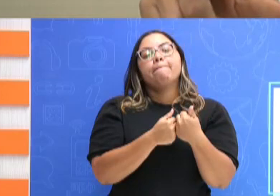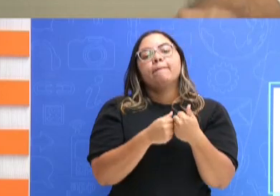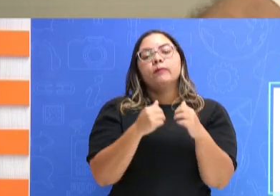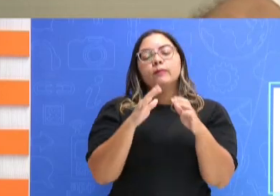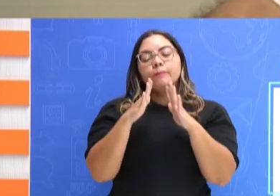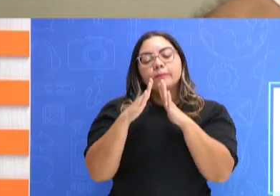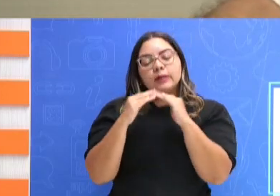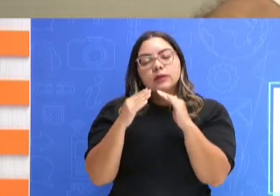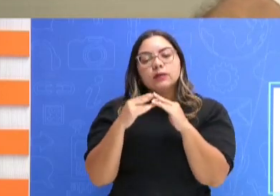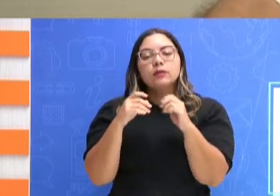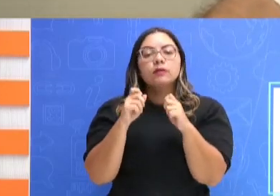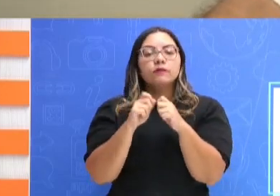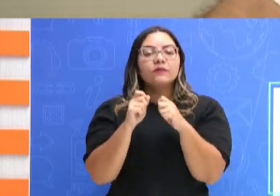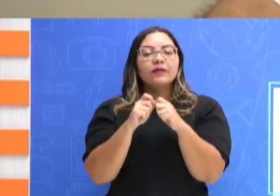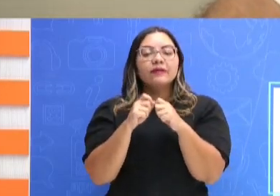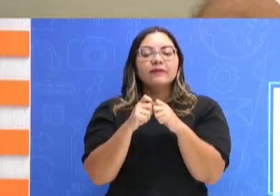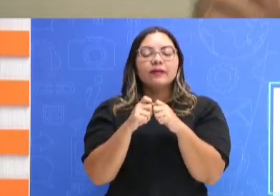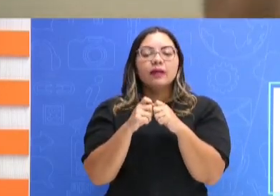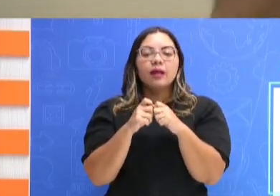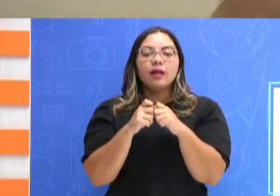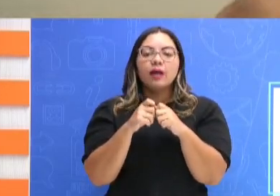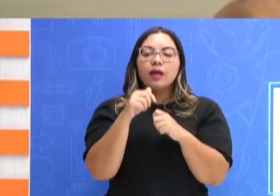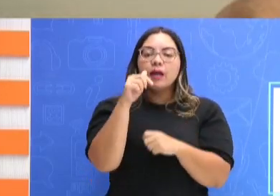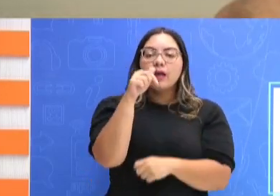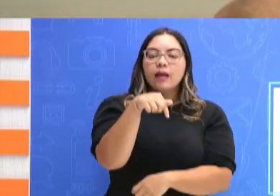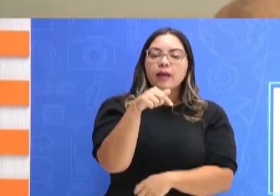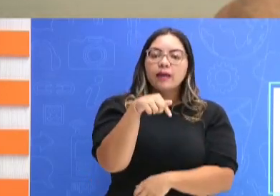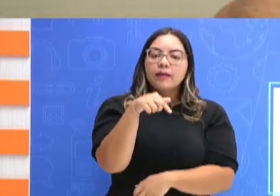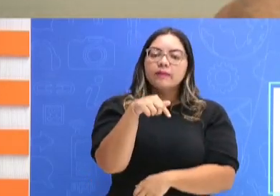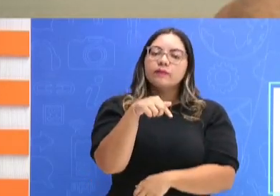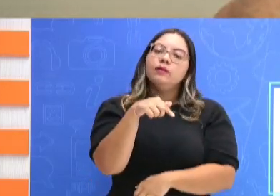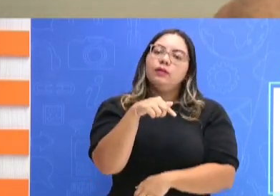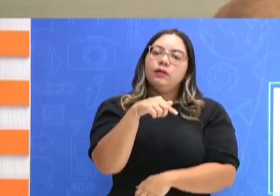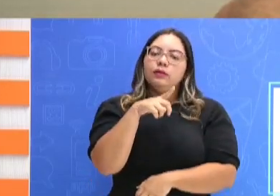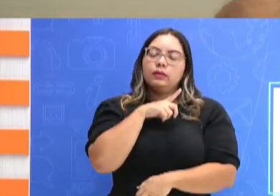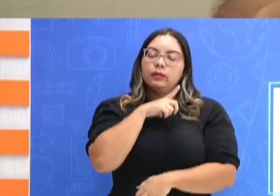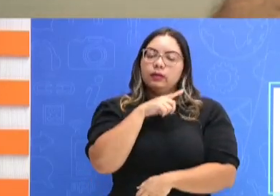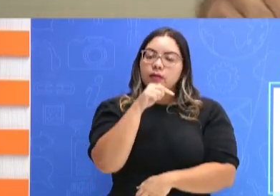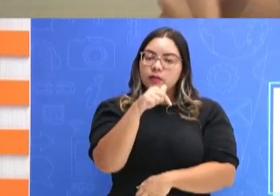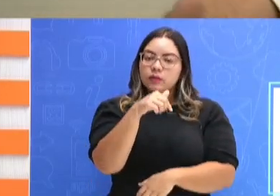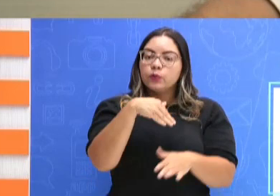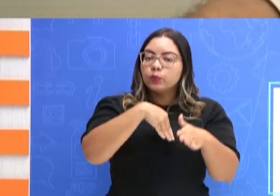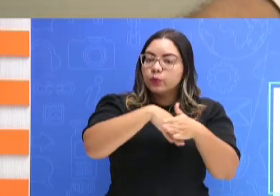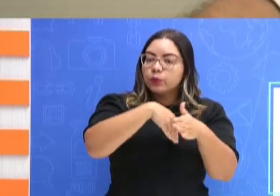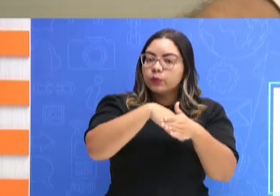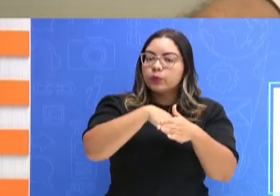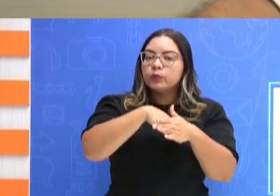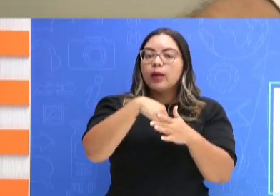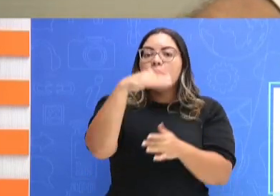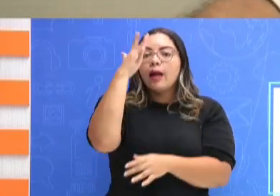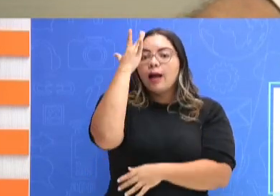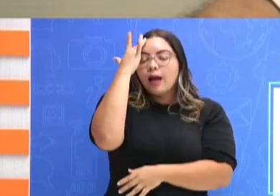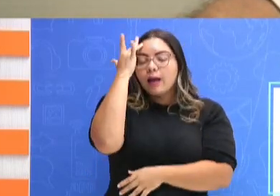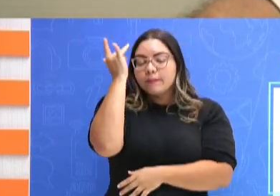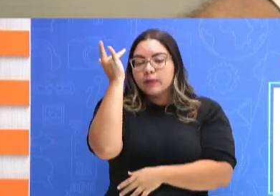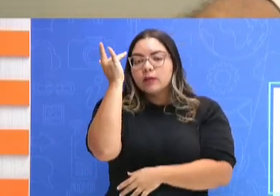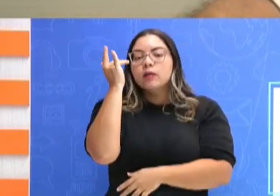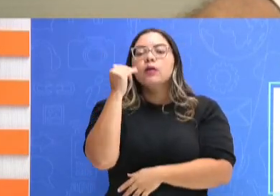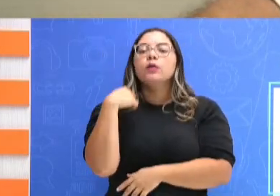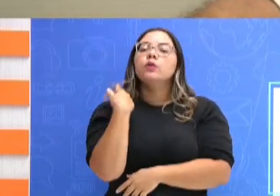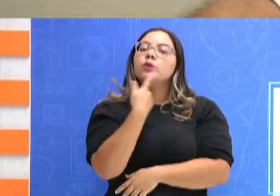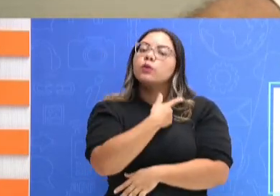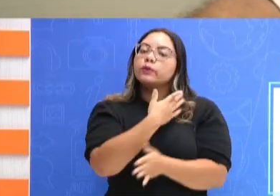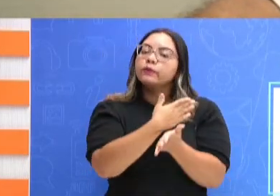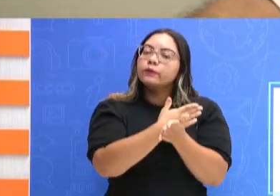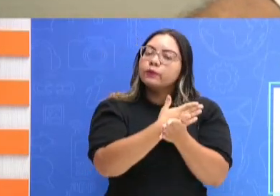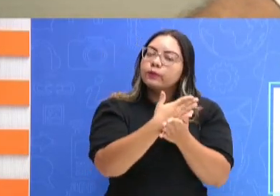a gente fazer essa publicação desse item específico, para que a partir de amanhã nós possamos já